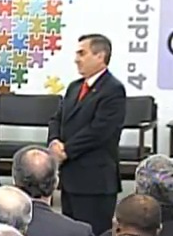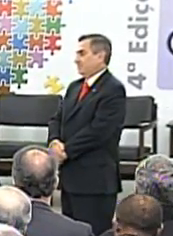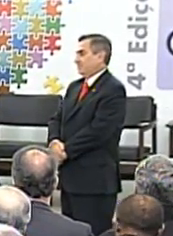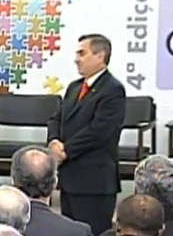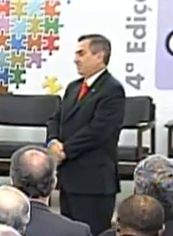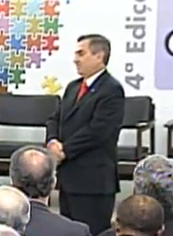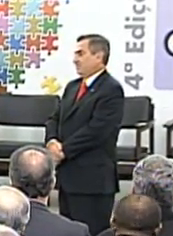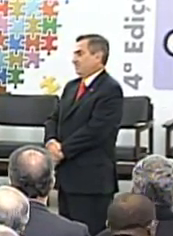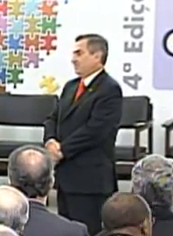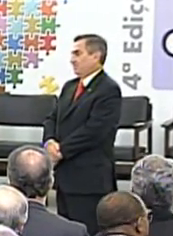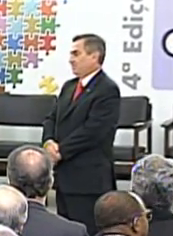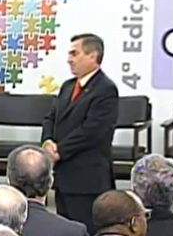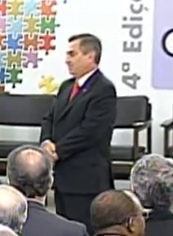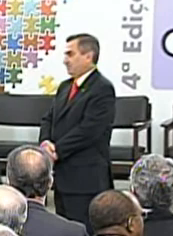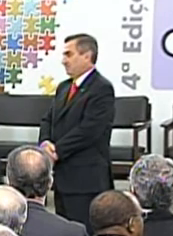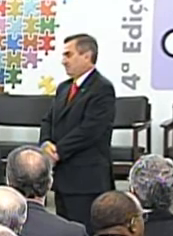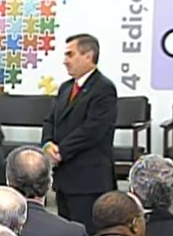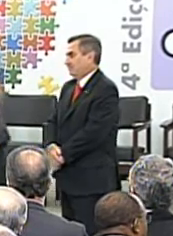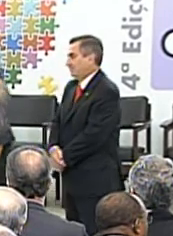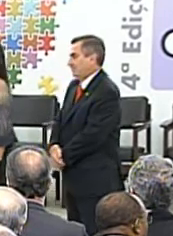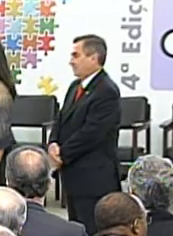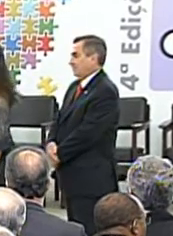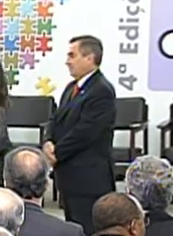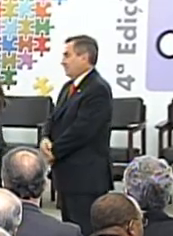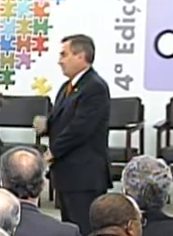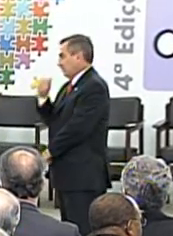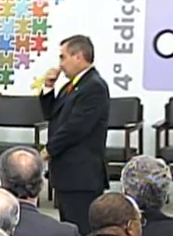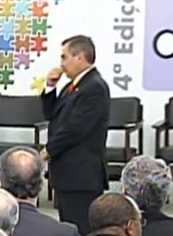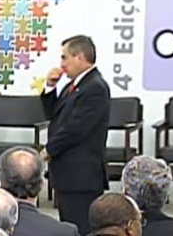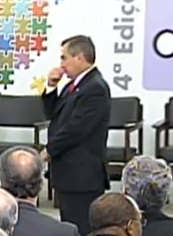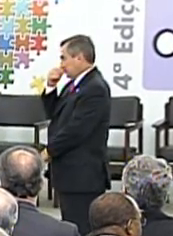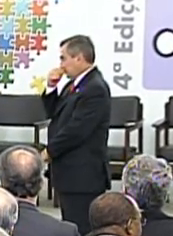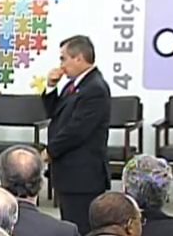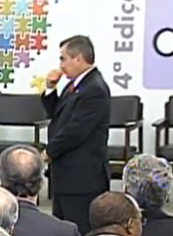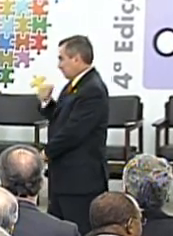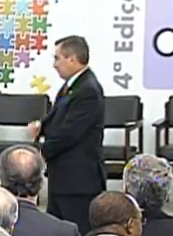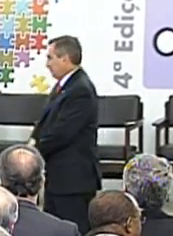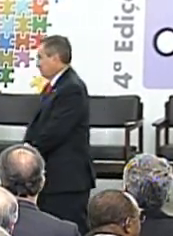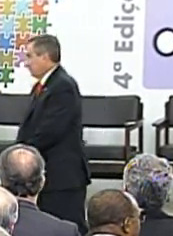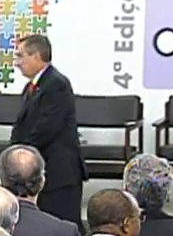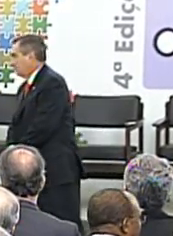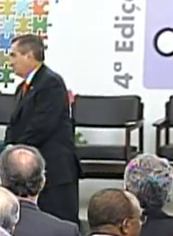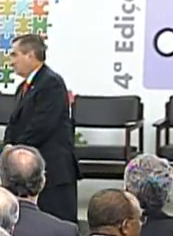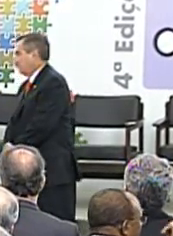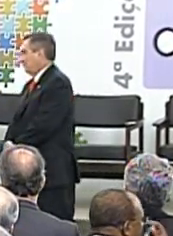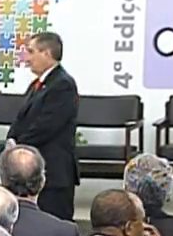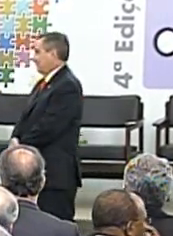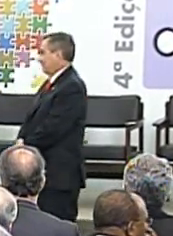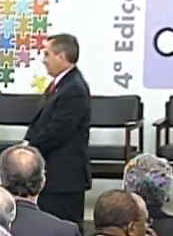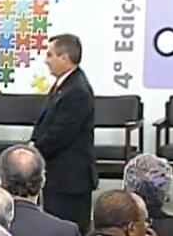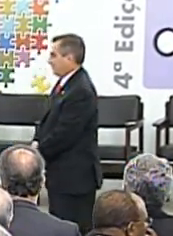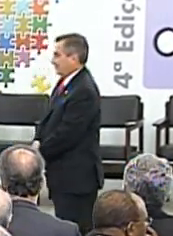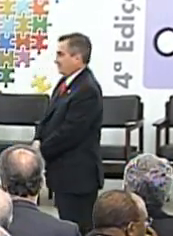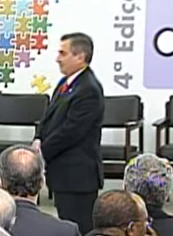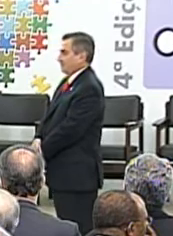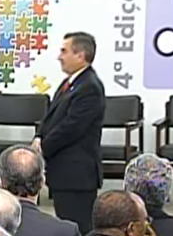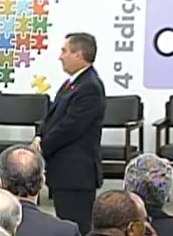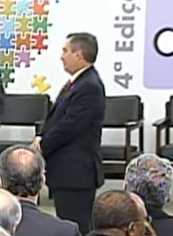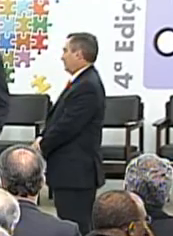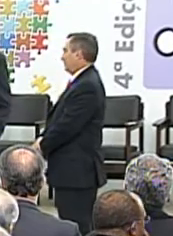três iniciativas são do Objetivo número 6 combate à AIDS malária e outras